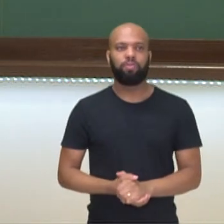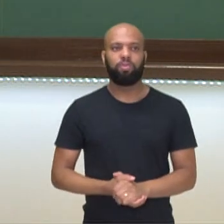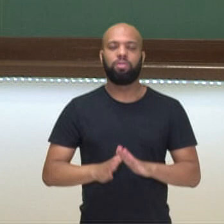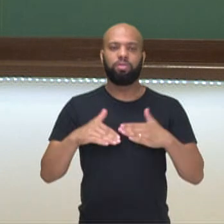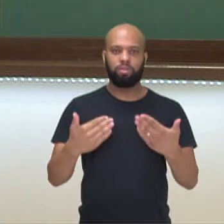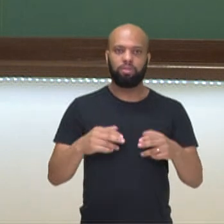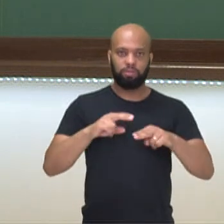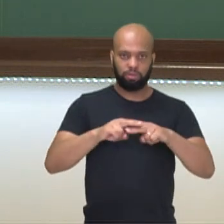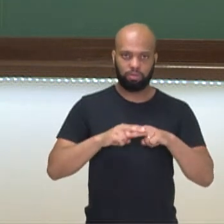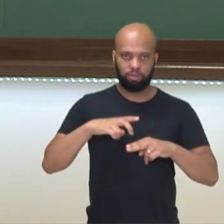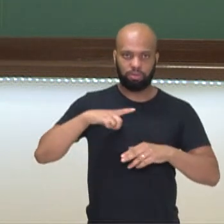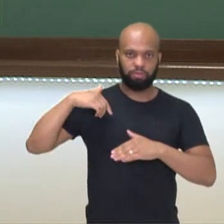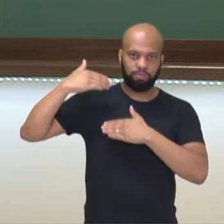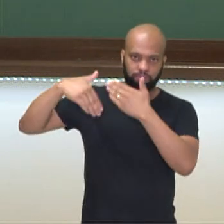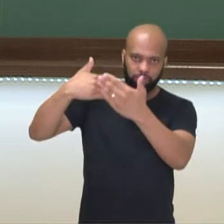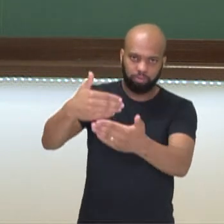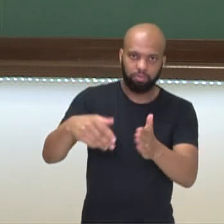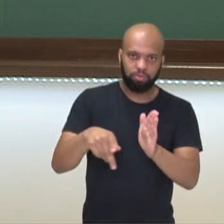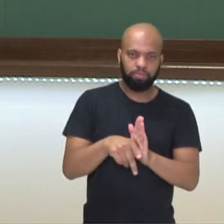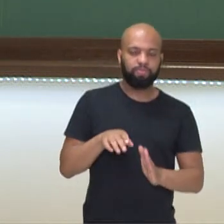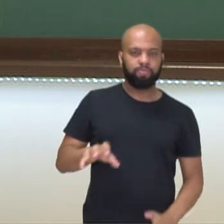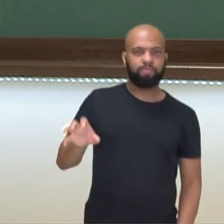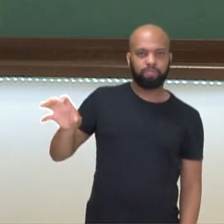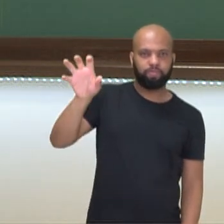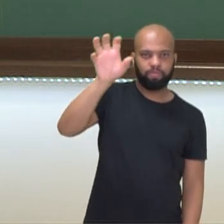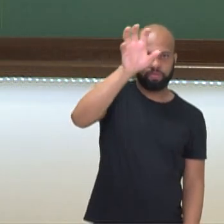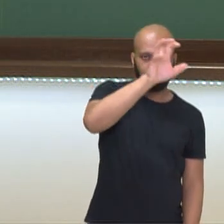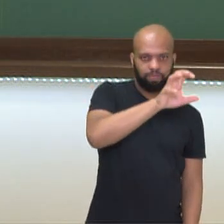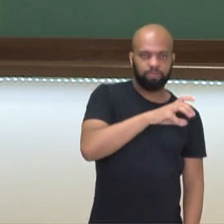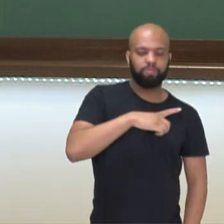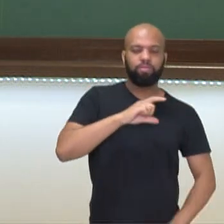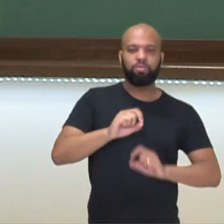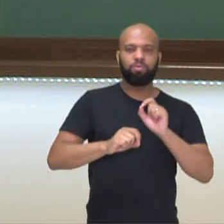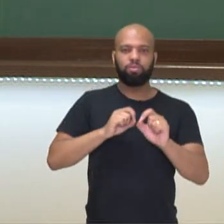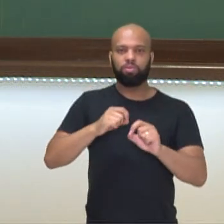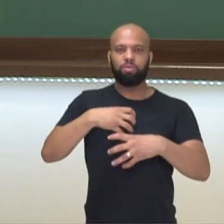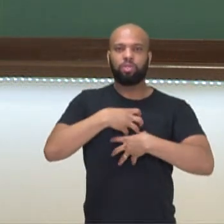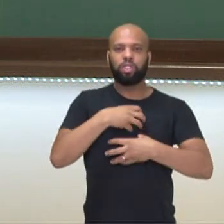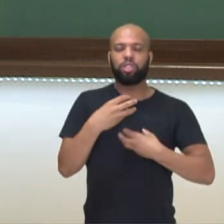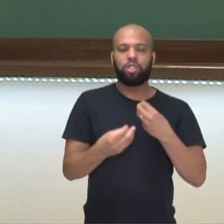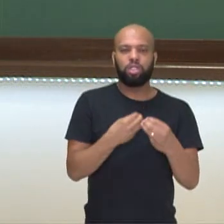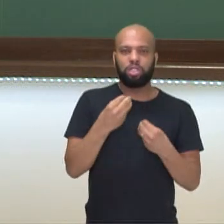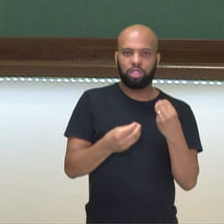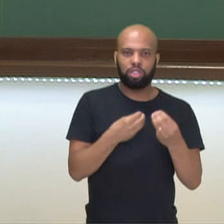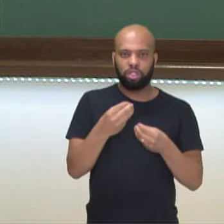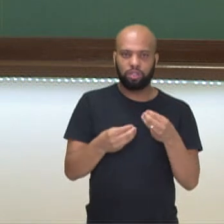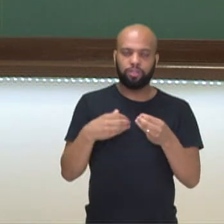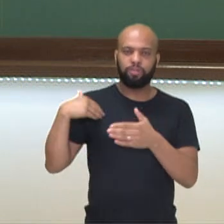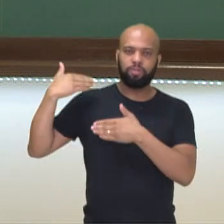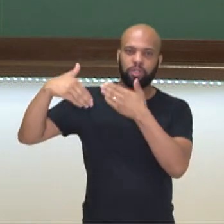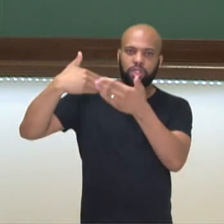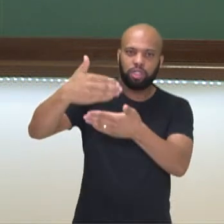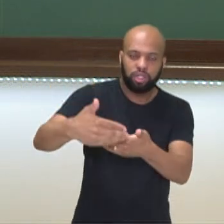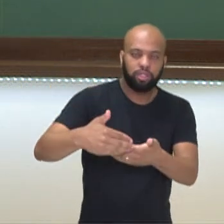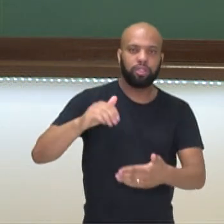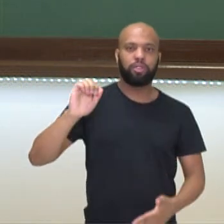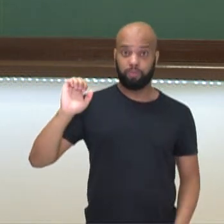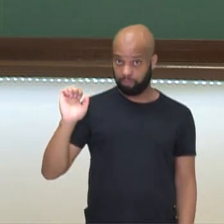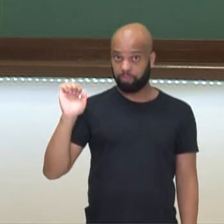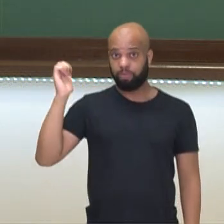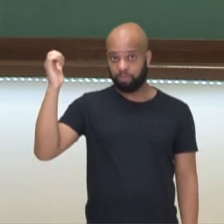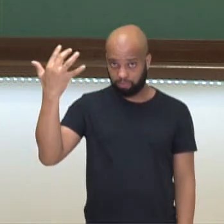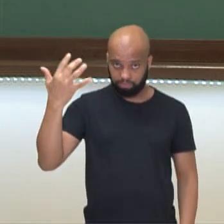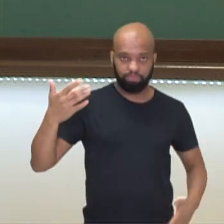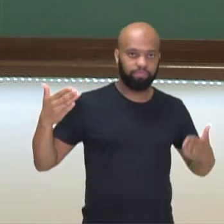em vista que o processo de região, que a região tem uma dinâmica dos processos de transformação que é